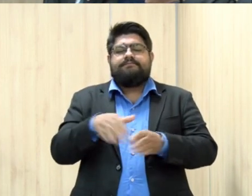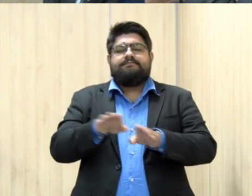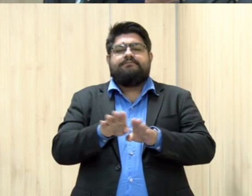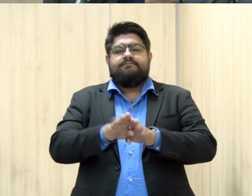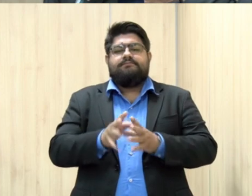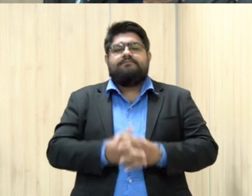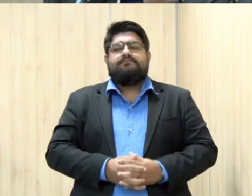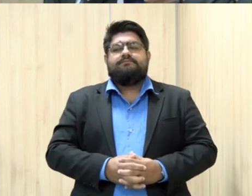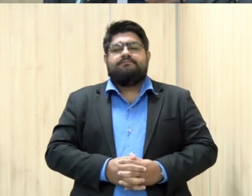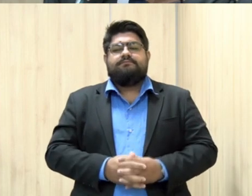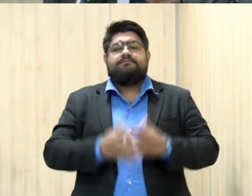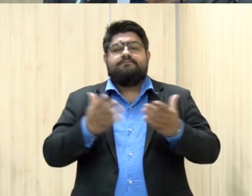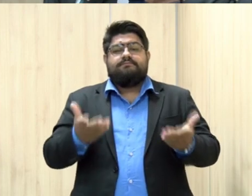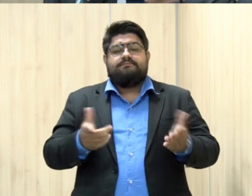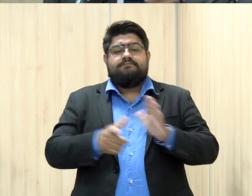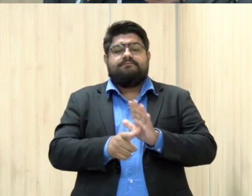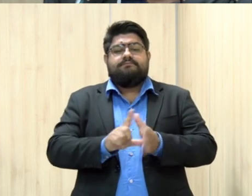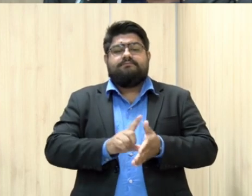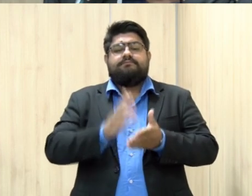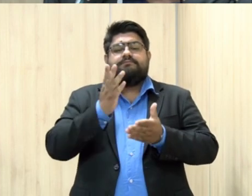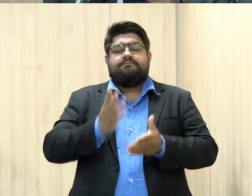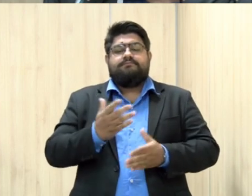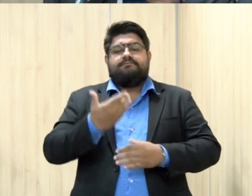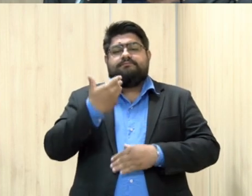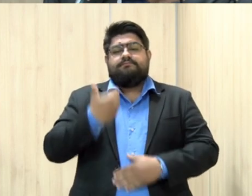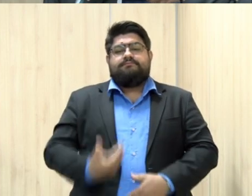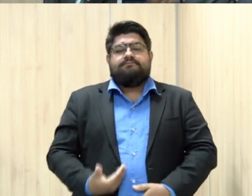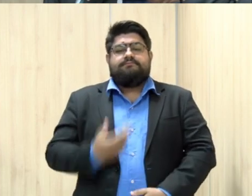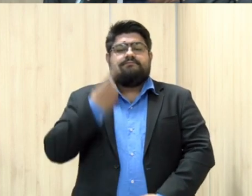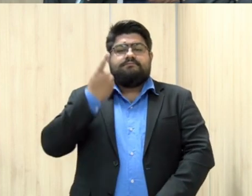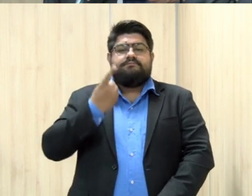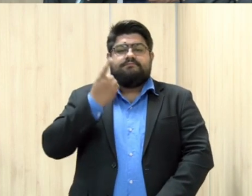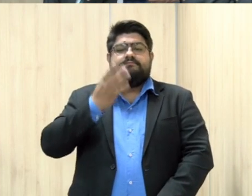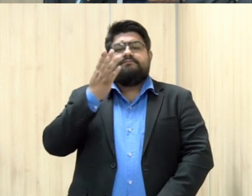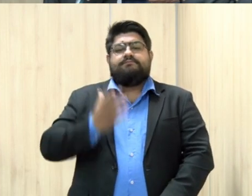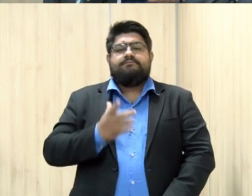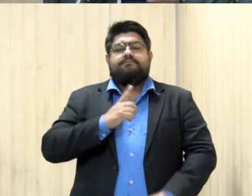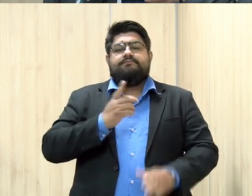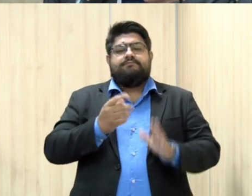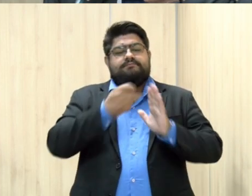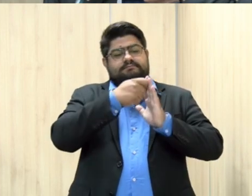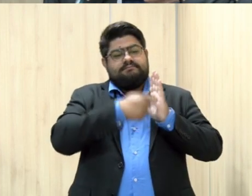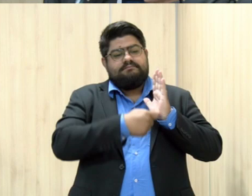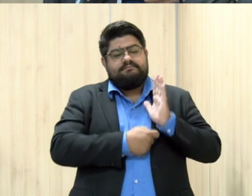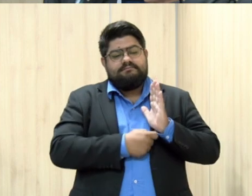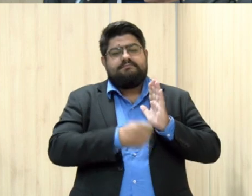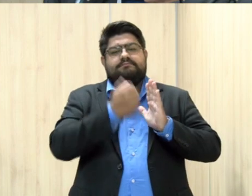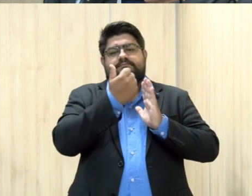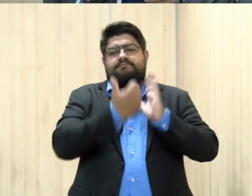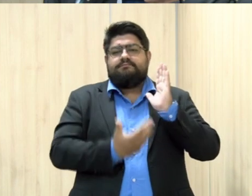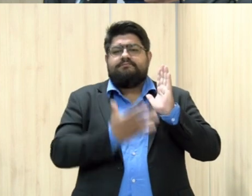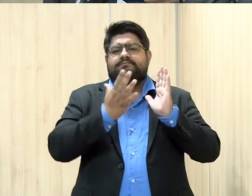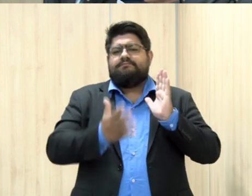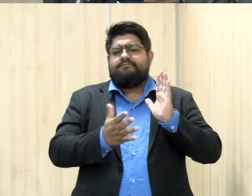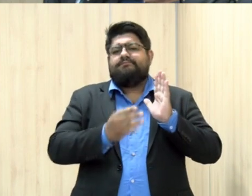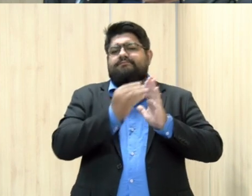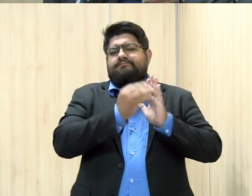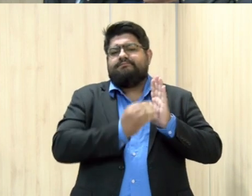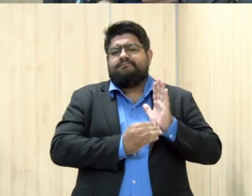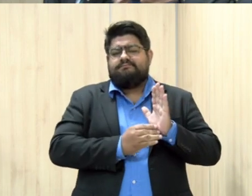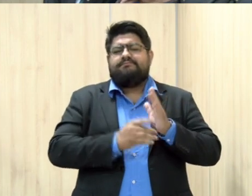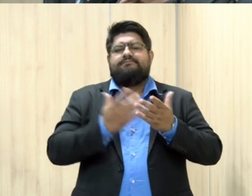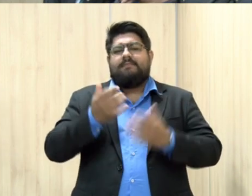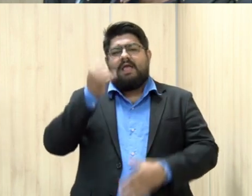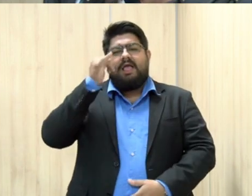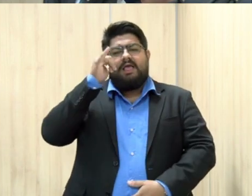uma vez que a manifestação desse desse parlamentar já está nos assentos da casa e a fim de